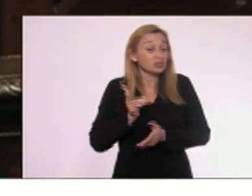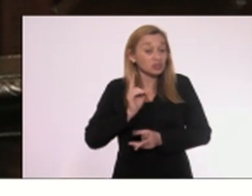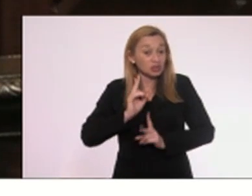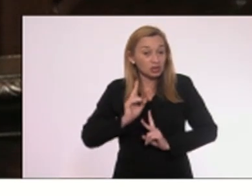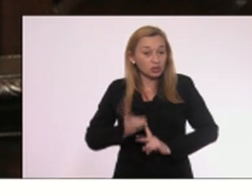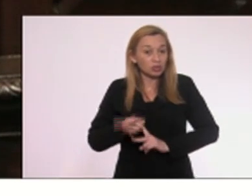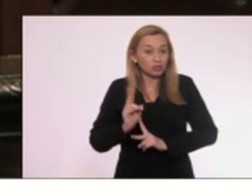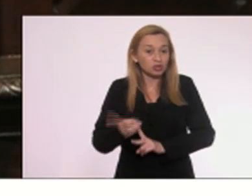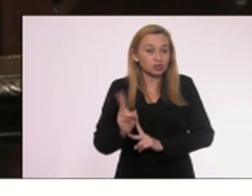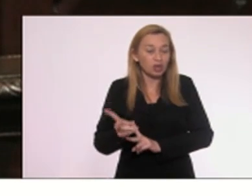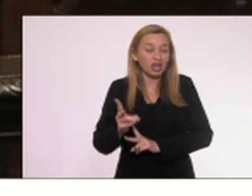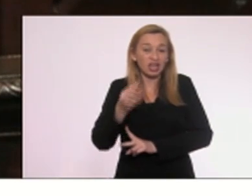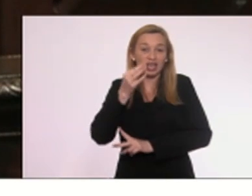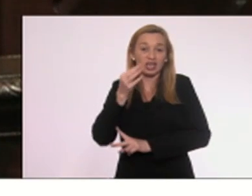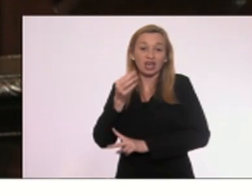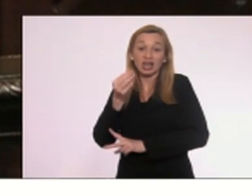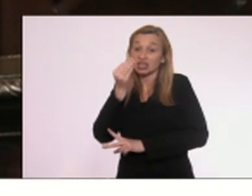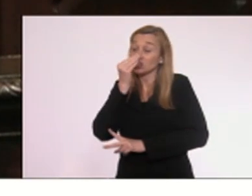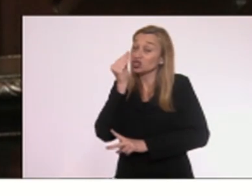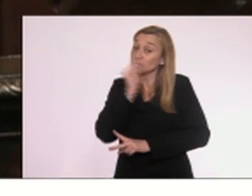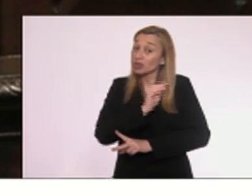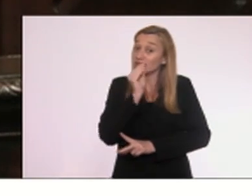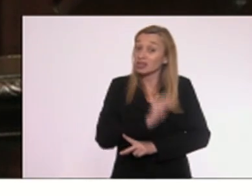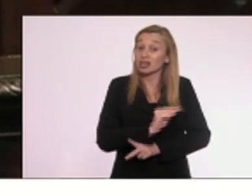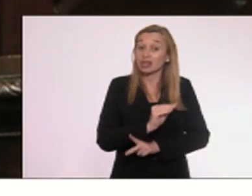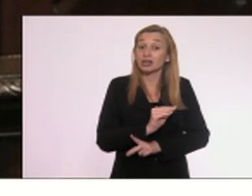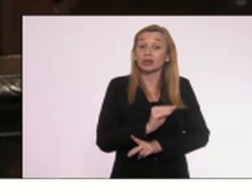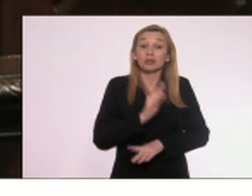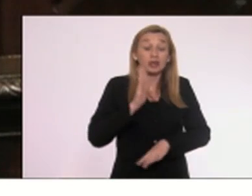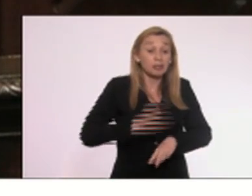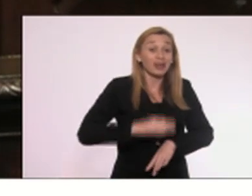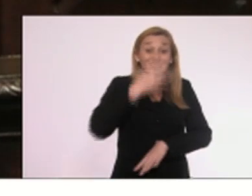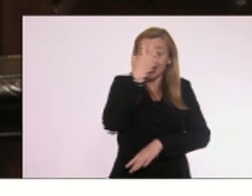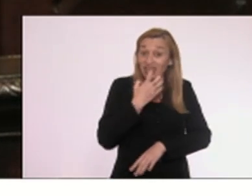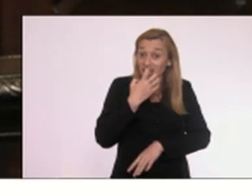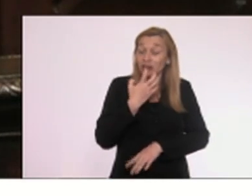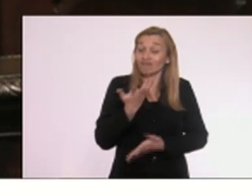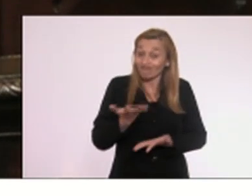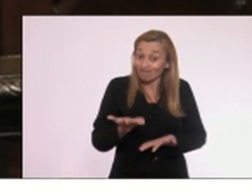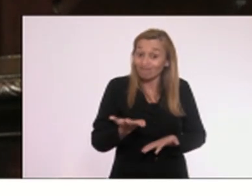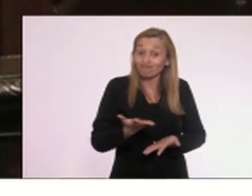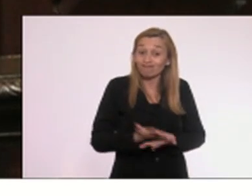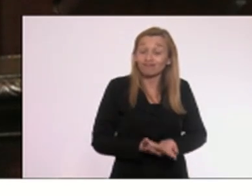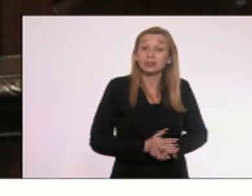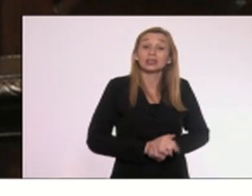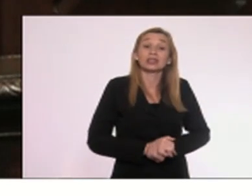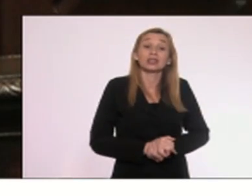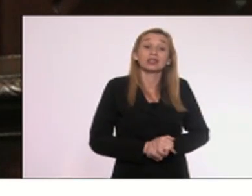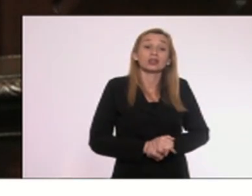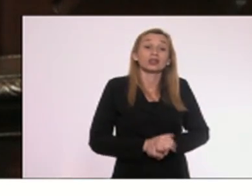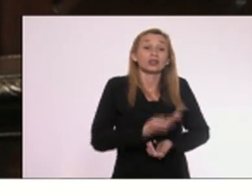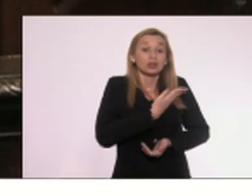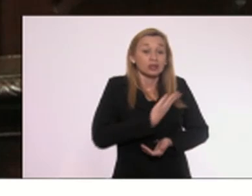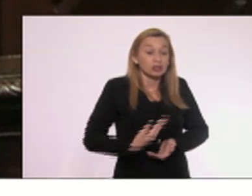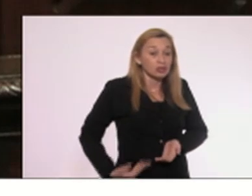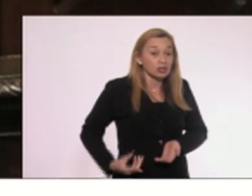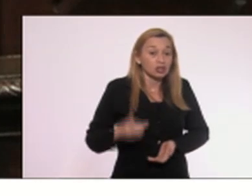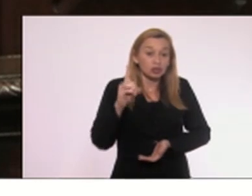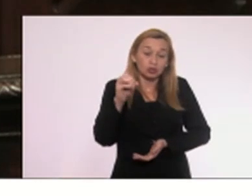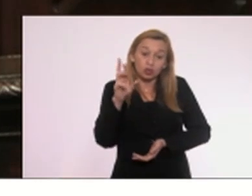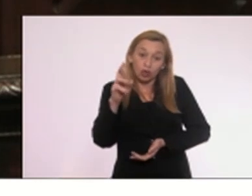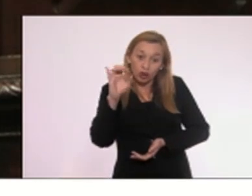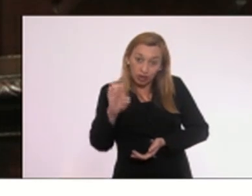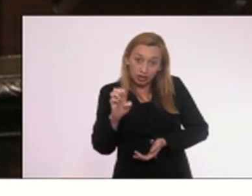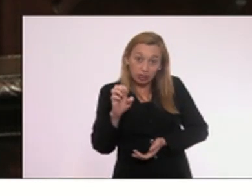Continuarei a resistir, porque mais grave ainda é que o governador Dória de